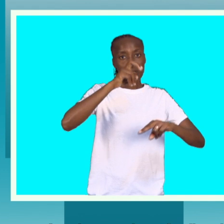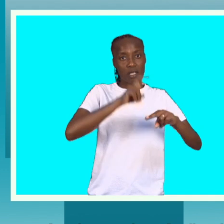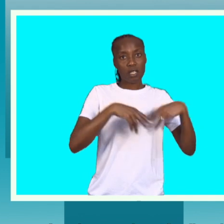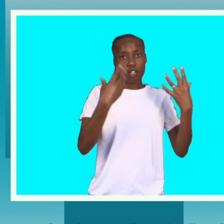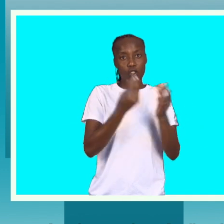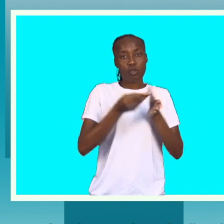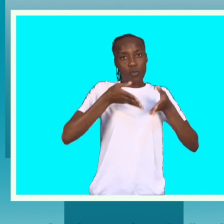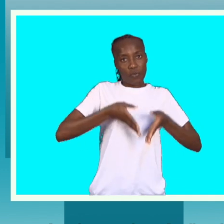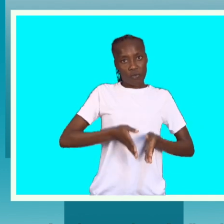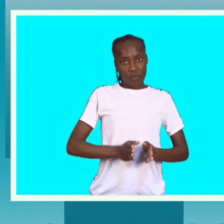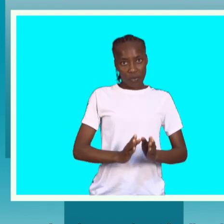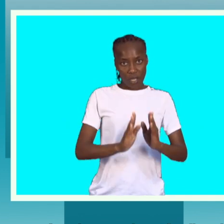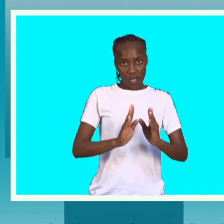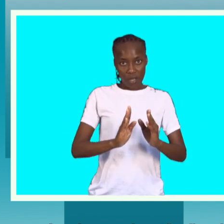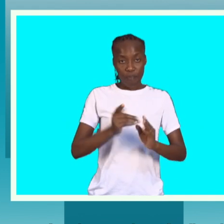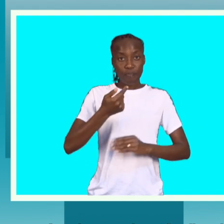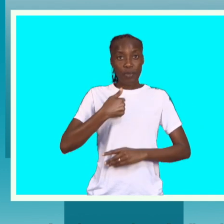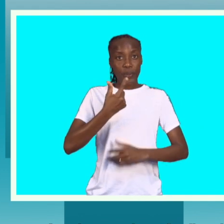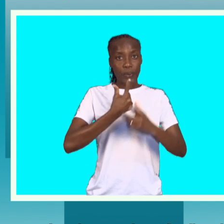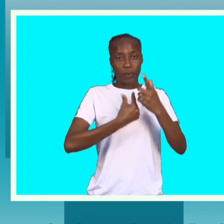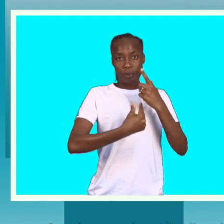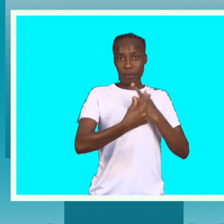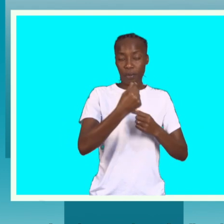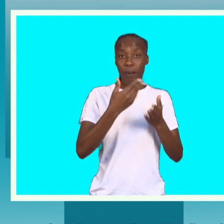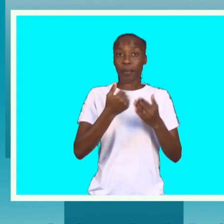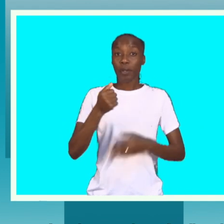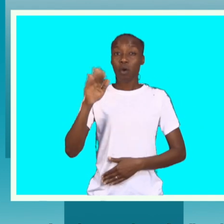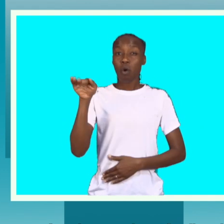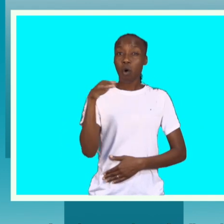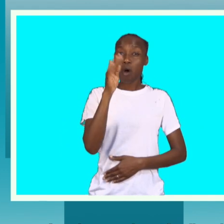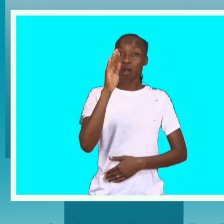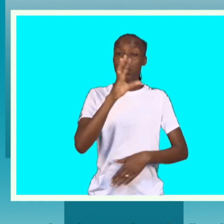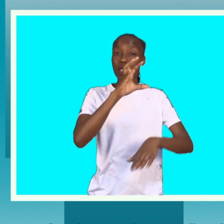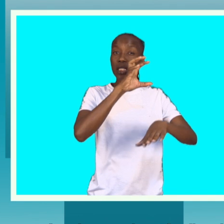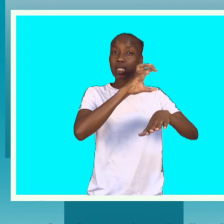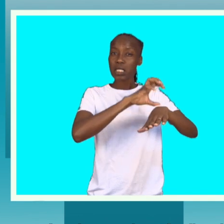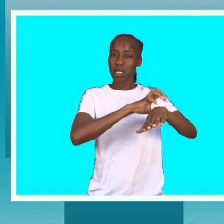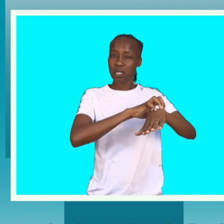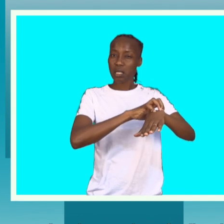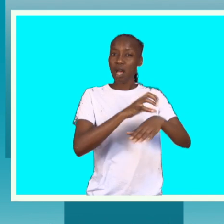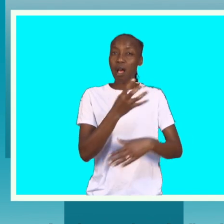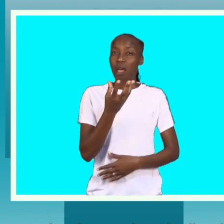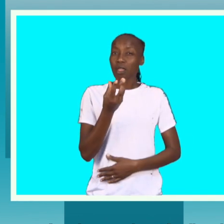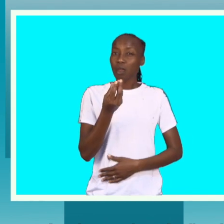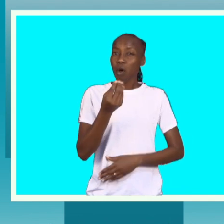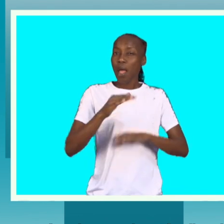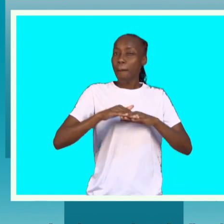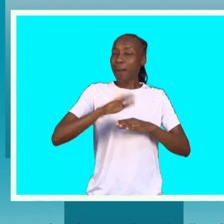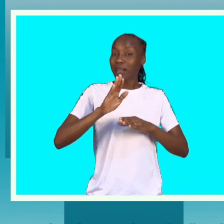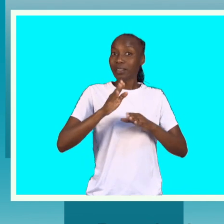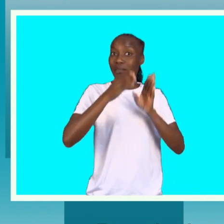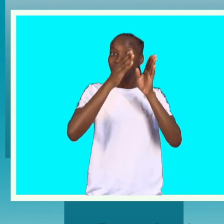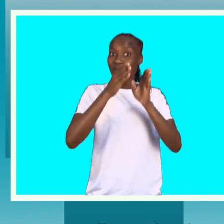parte. Por causa da cobra mesmo, quando nem morder, mas já ar dele, morde a pessoa, fica a sofrer.